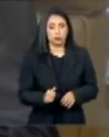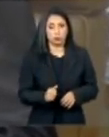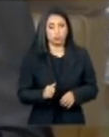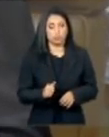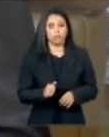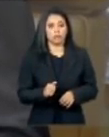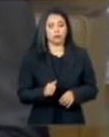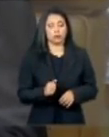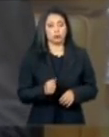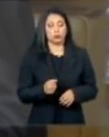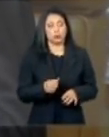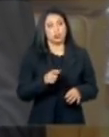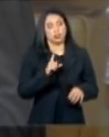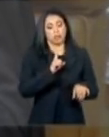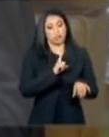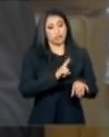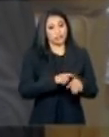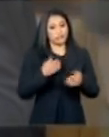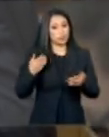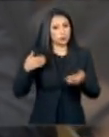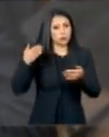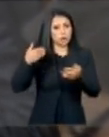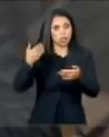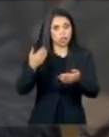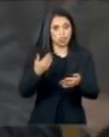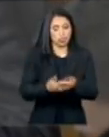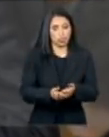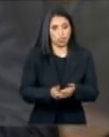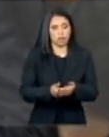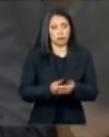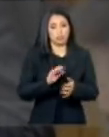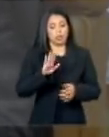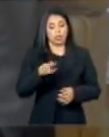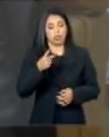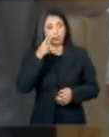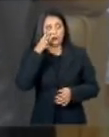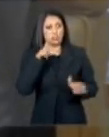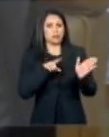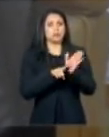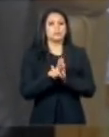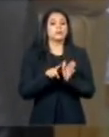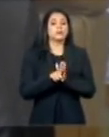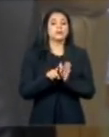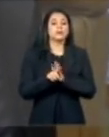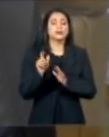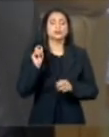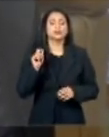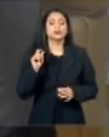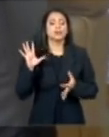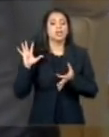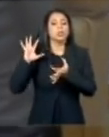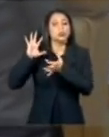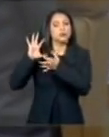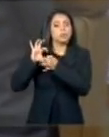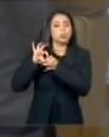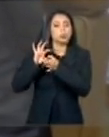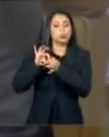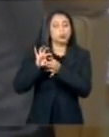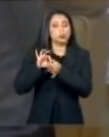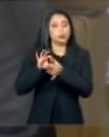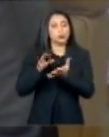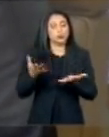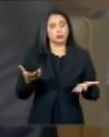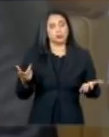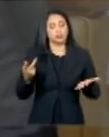do tempo cabe indagar no entanto em face do contexto emergente desses autos